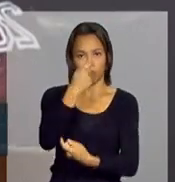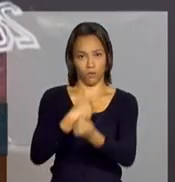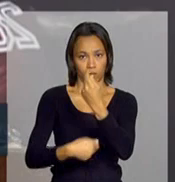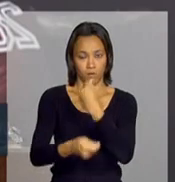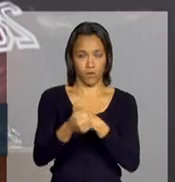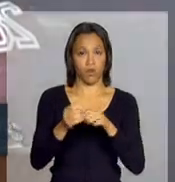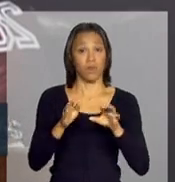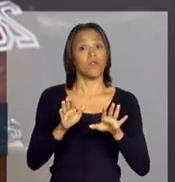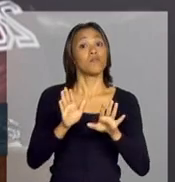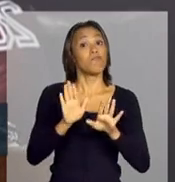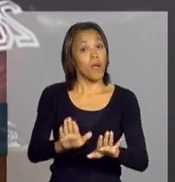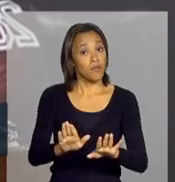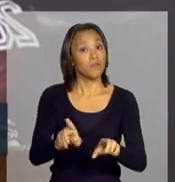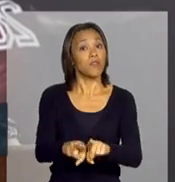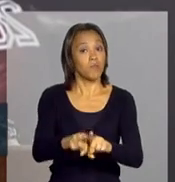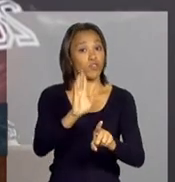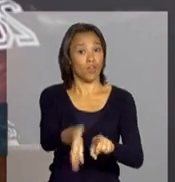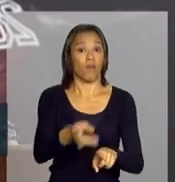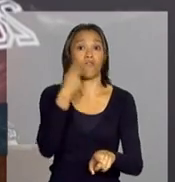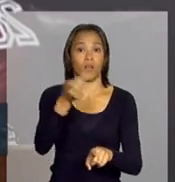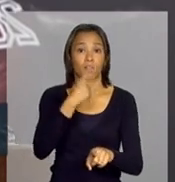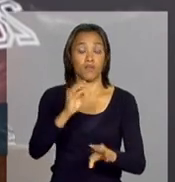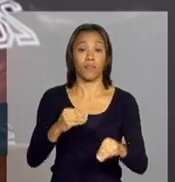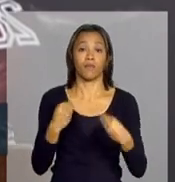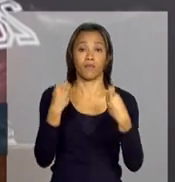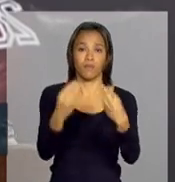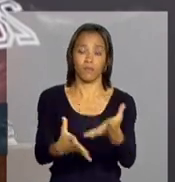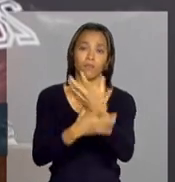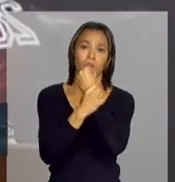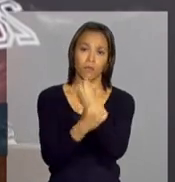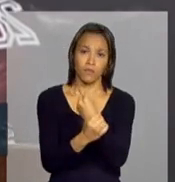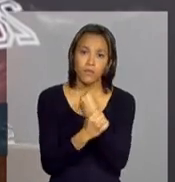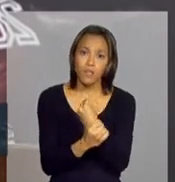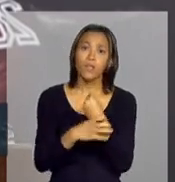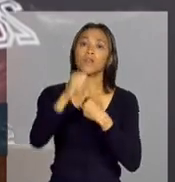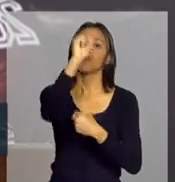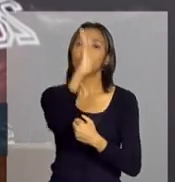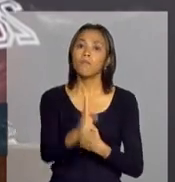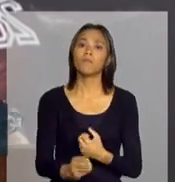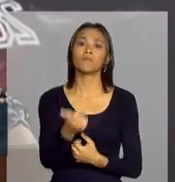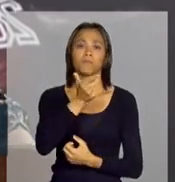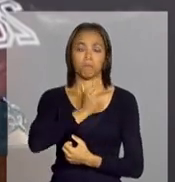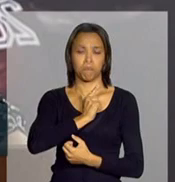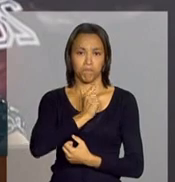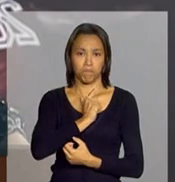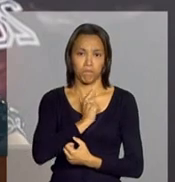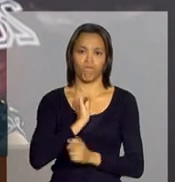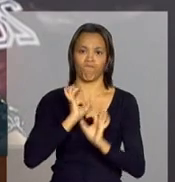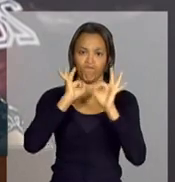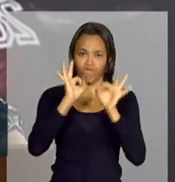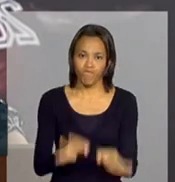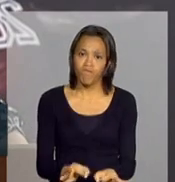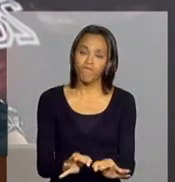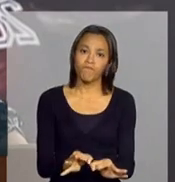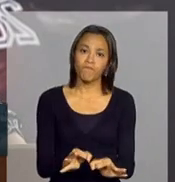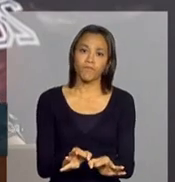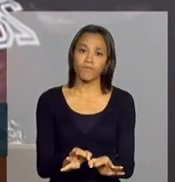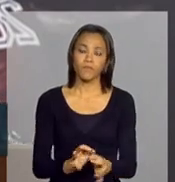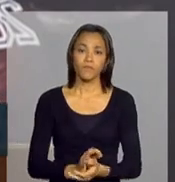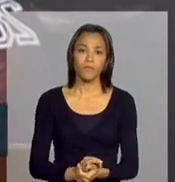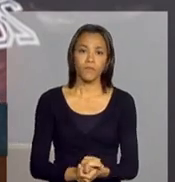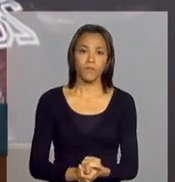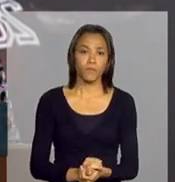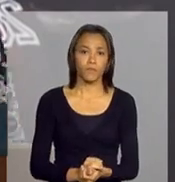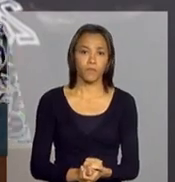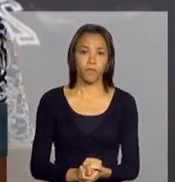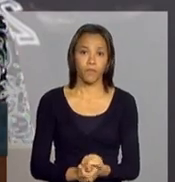Mas como eu disse também para assegurar que o Brasil tenha de fato neste